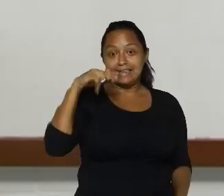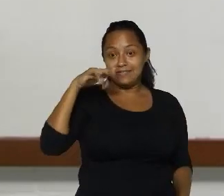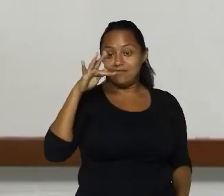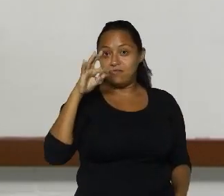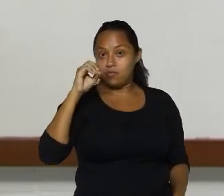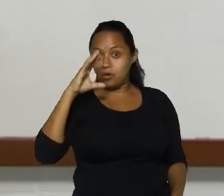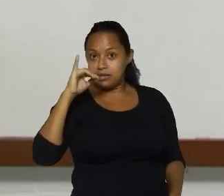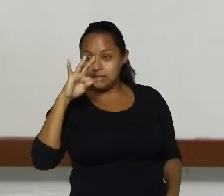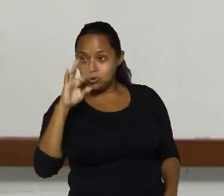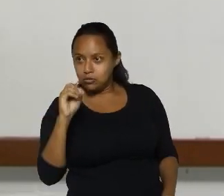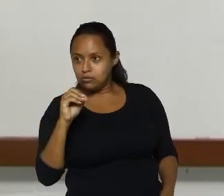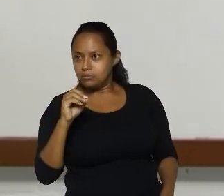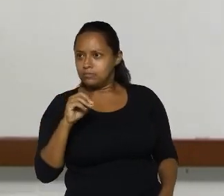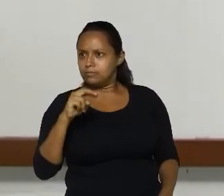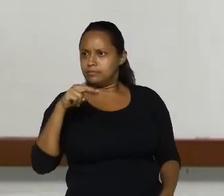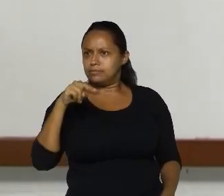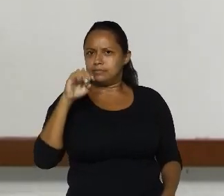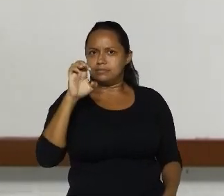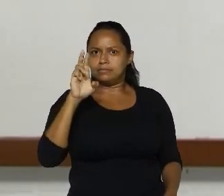basófilos.